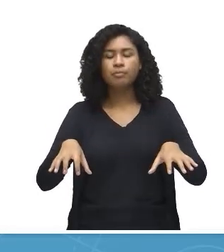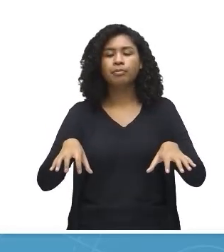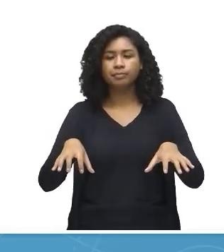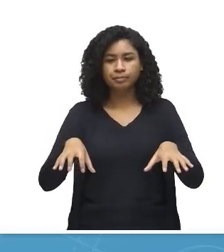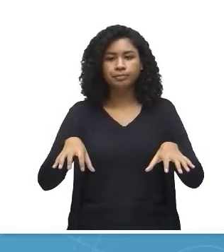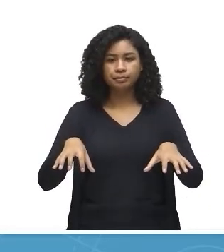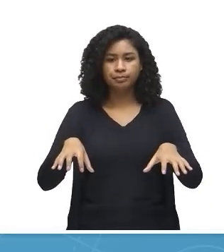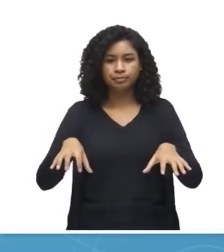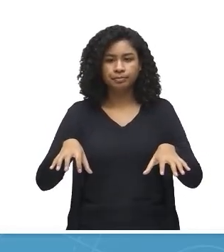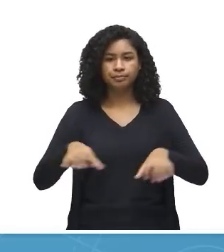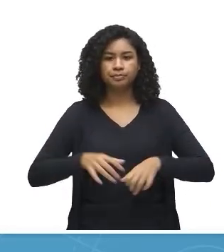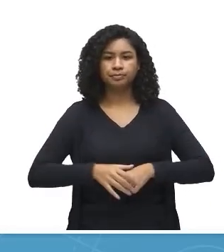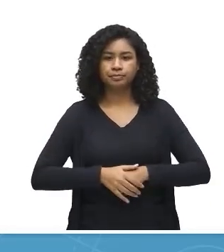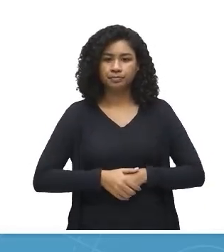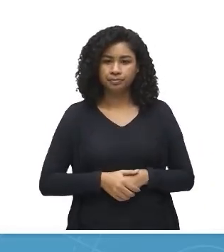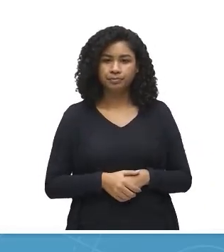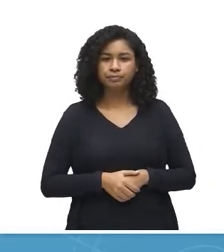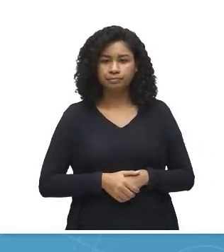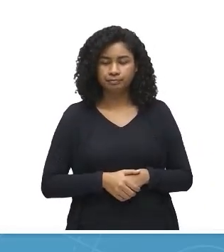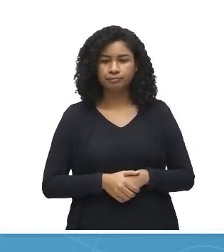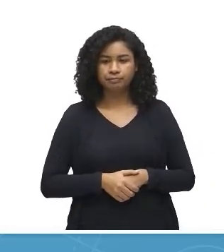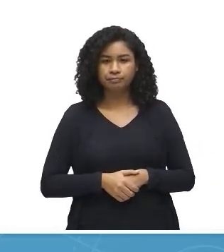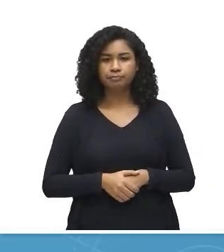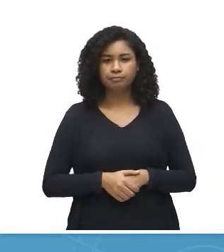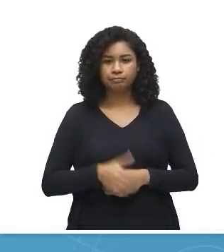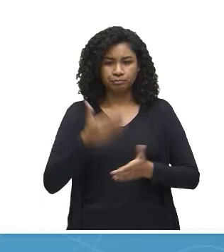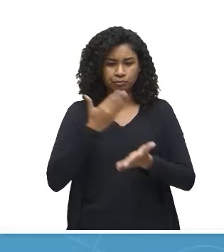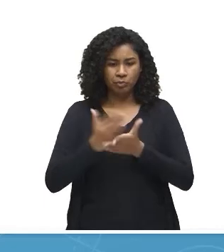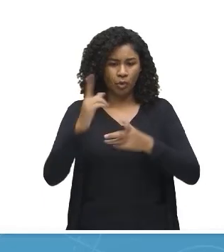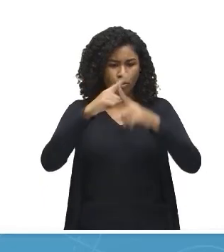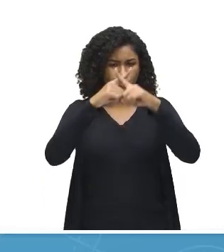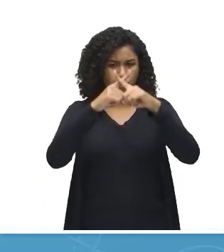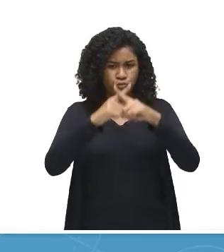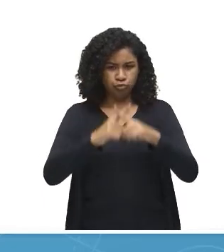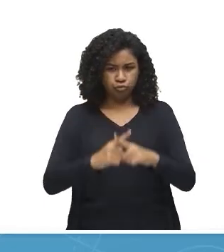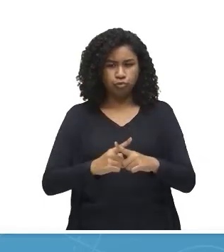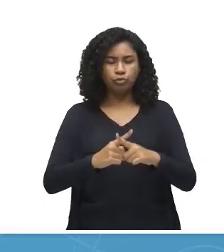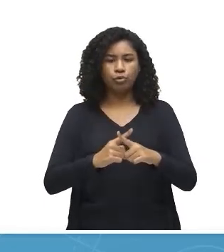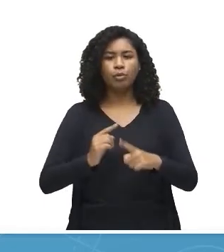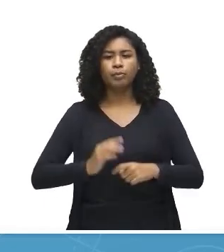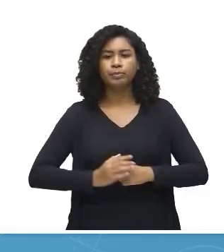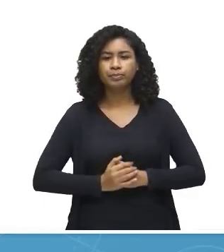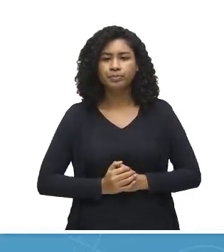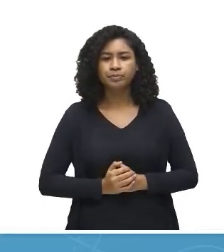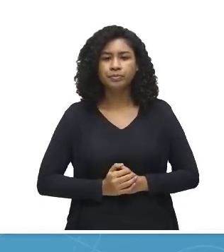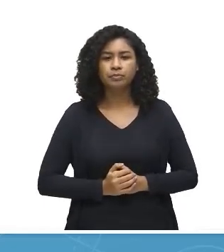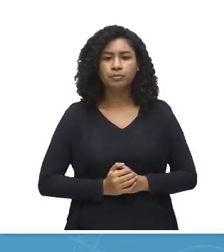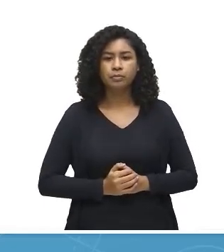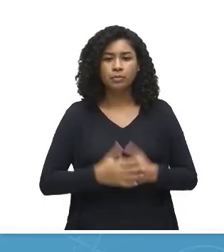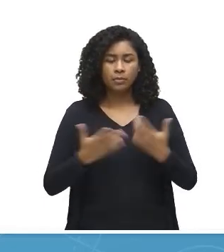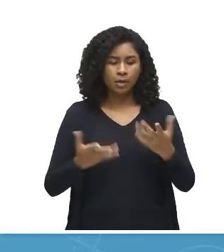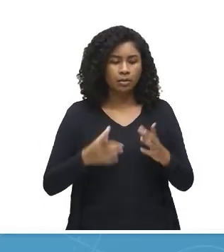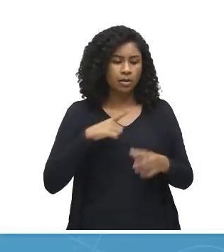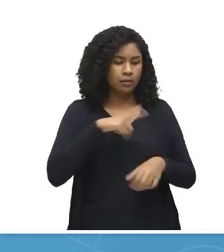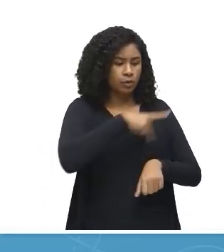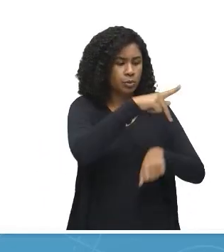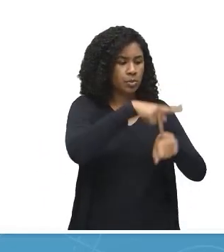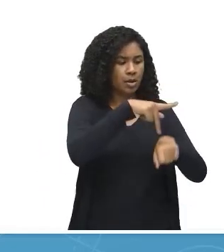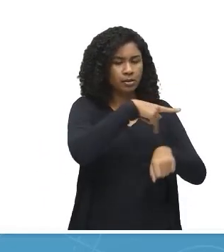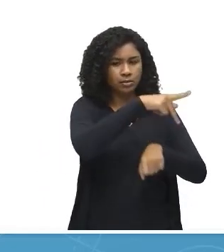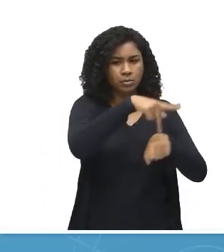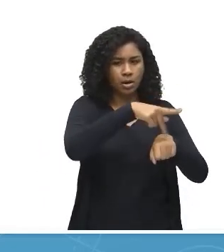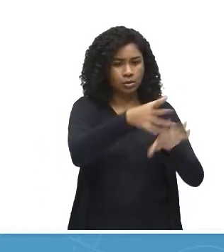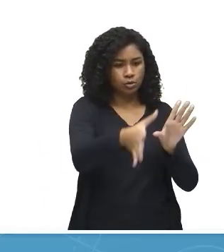dividiram nesse momento aí de enfrentamento durante os anos da guerra. Então formaram aí inicialmente esses